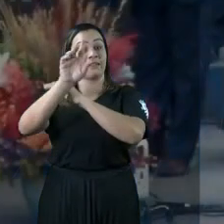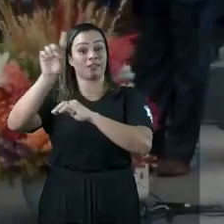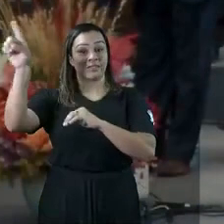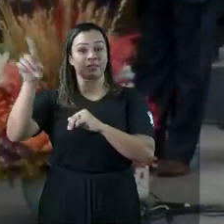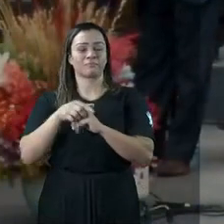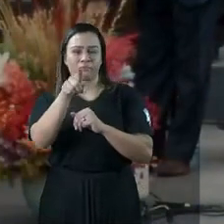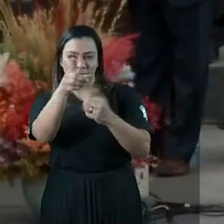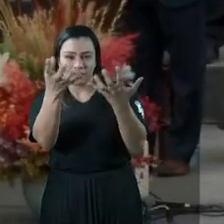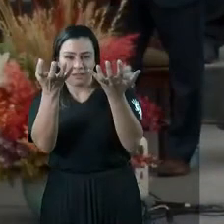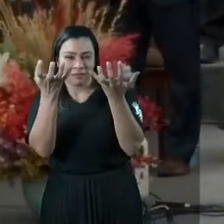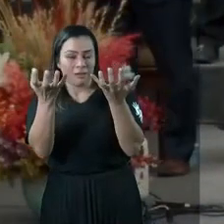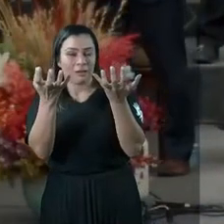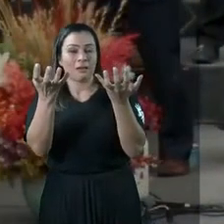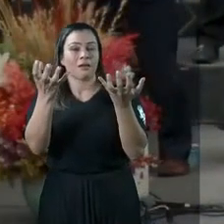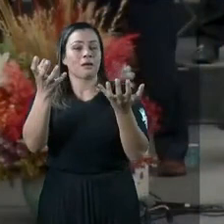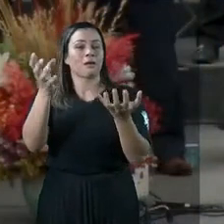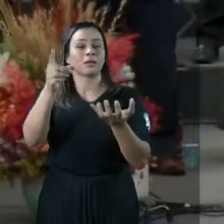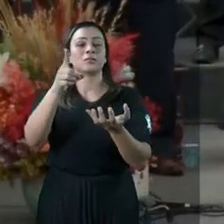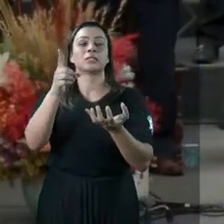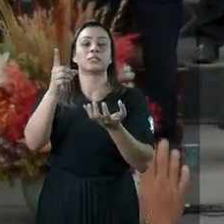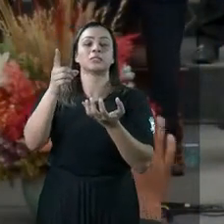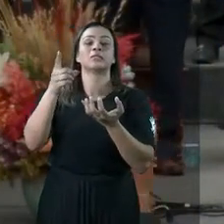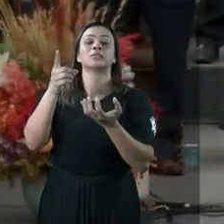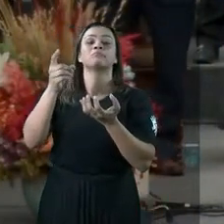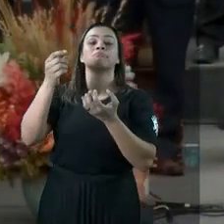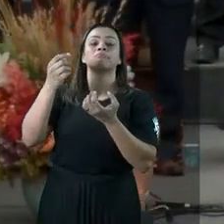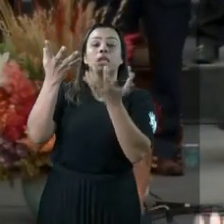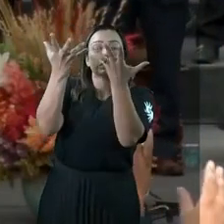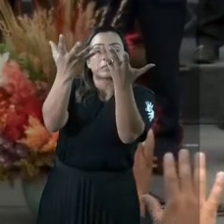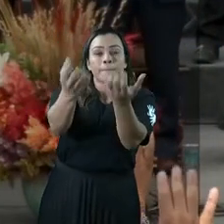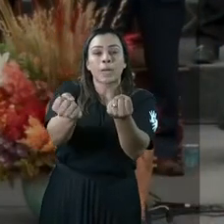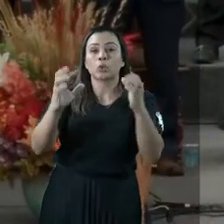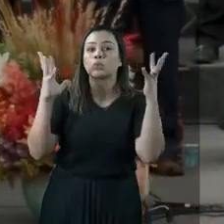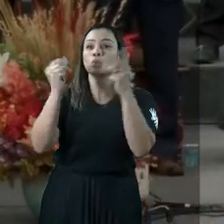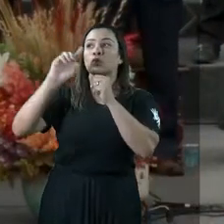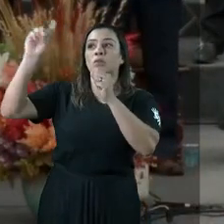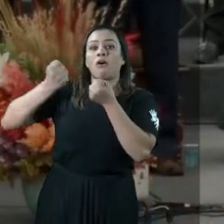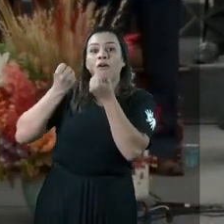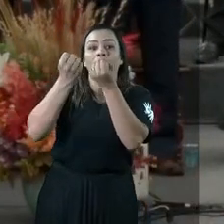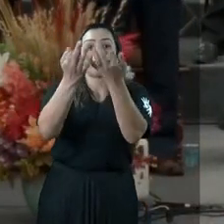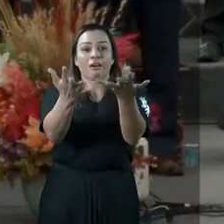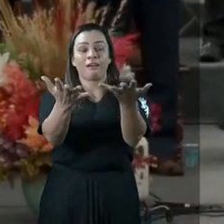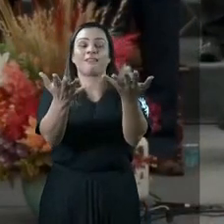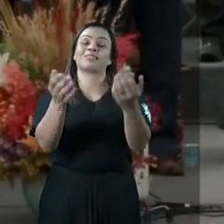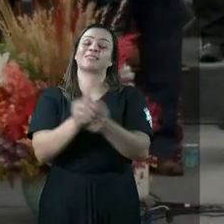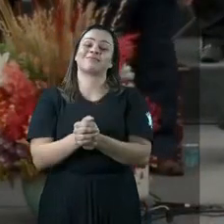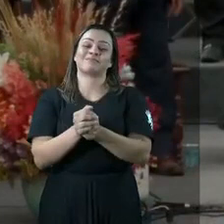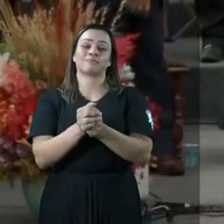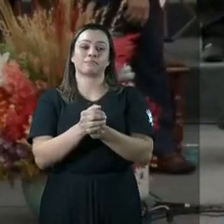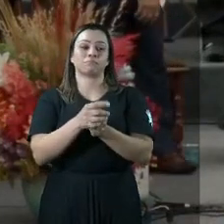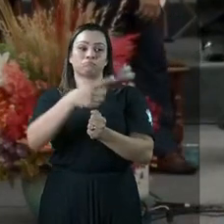Quantos querem receber mais do que o Rei da Glória tem para nós? Tome o seu assento e me empreste a